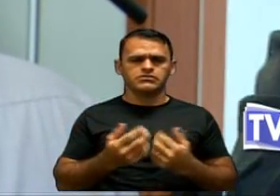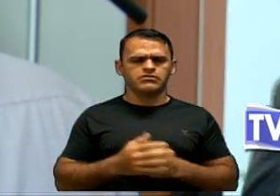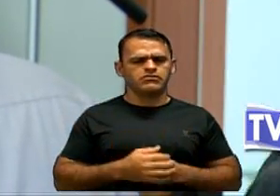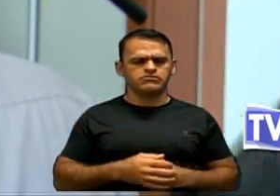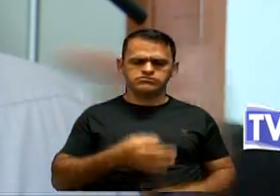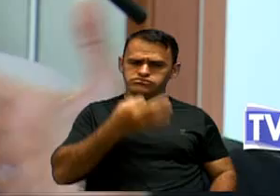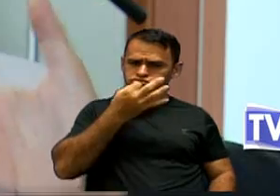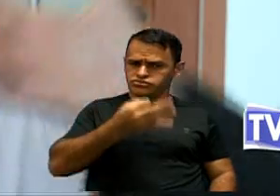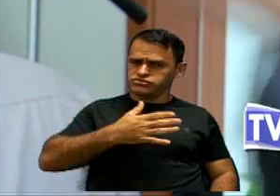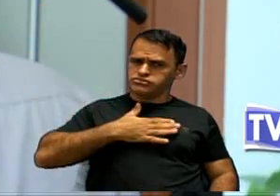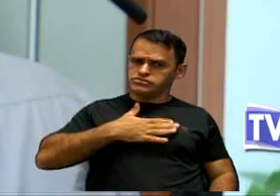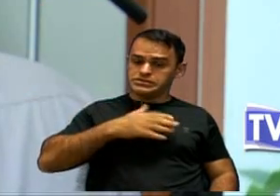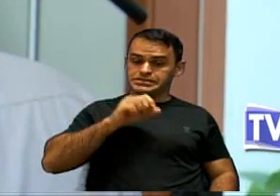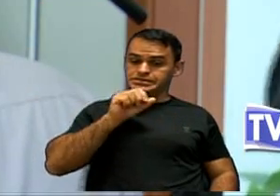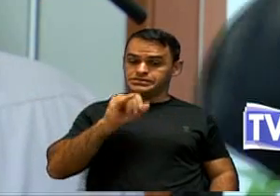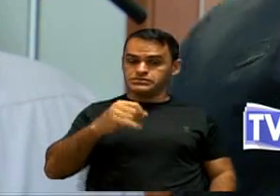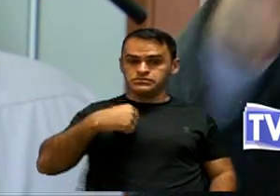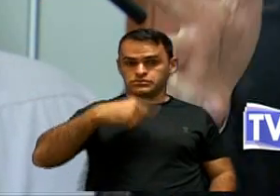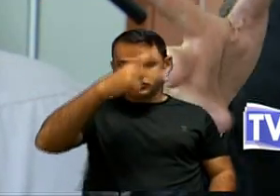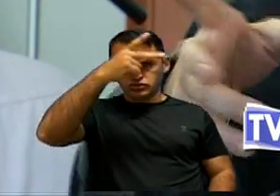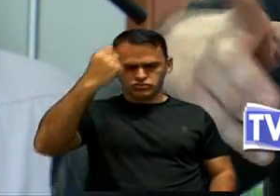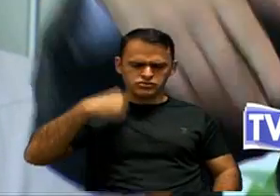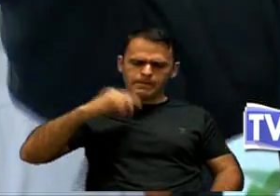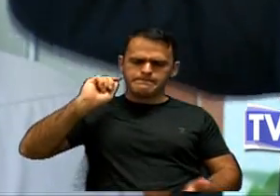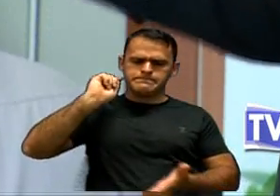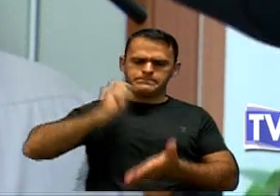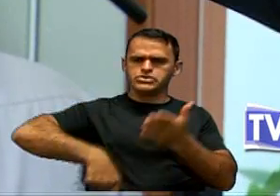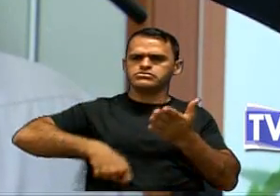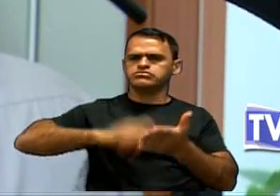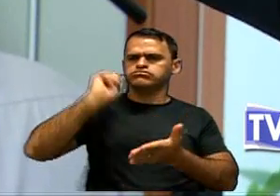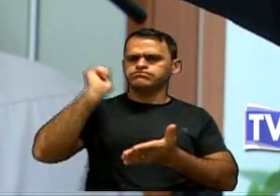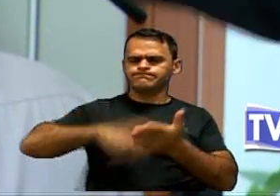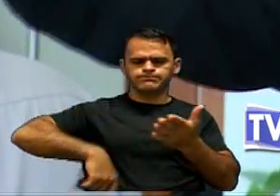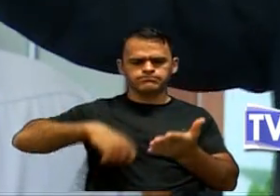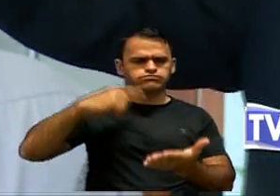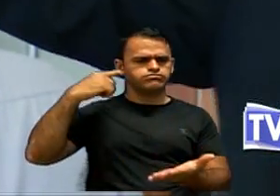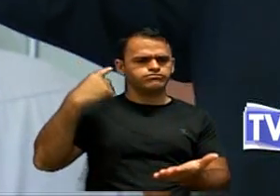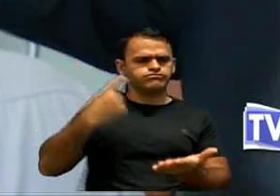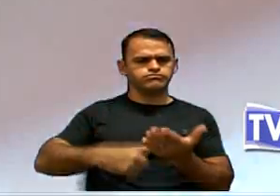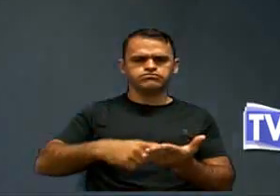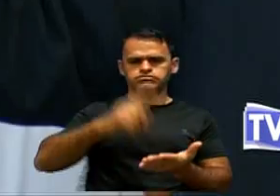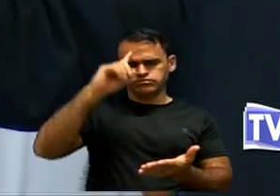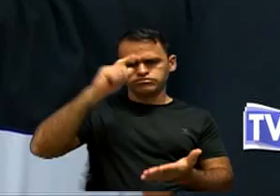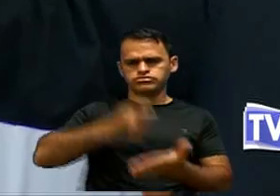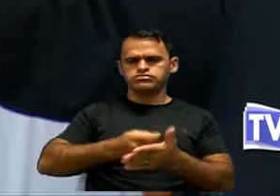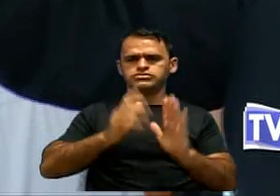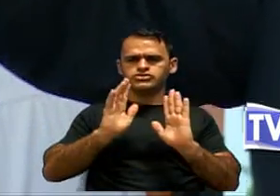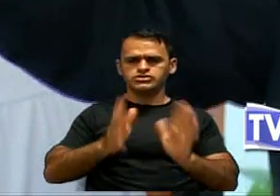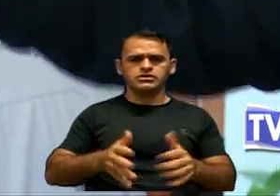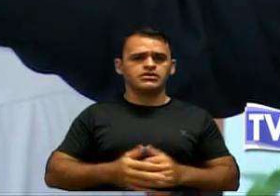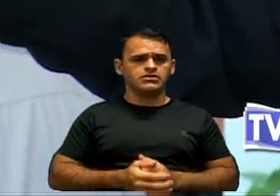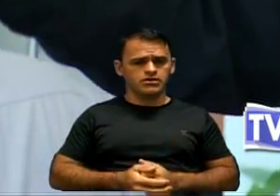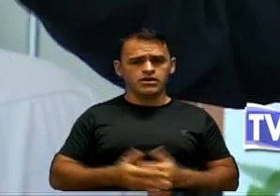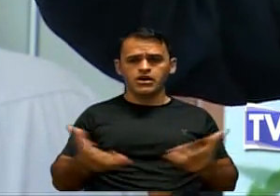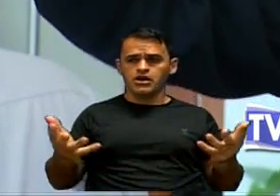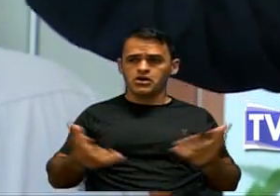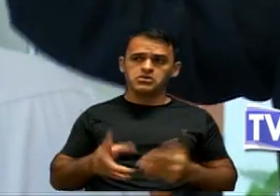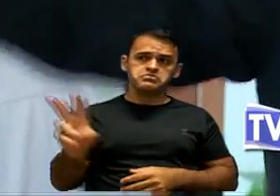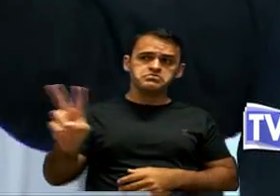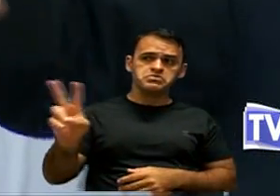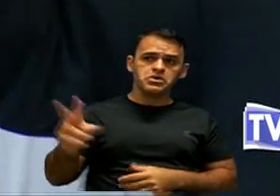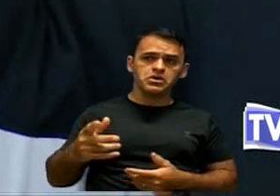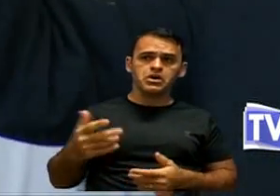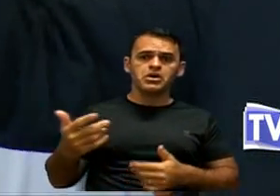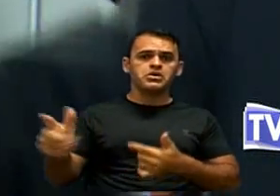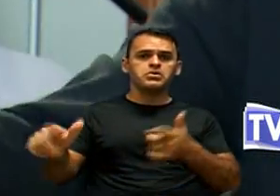na minha opinião, eu já tinha liberado já tinha dado a canetada, como foi feito em São José do Rio Preto, Votorantim, que agora o professor pode comer. E o